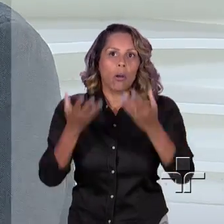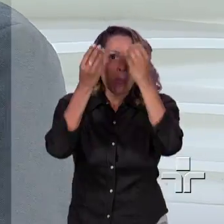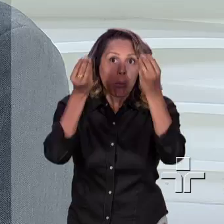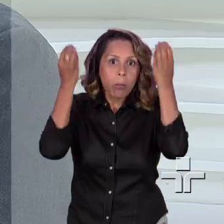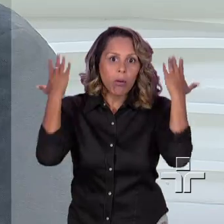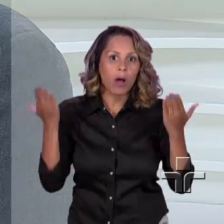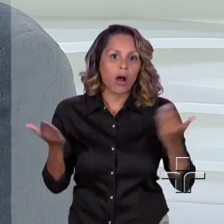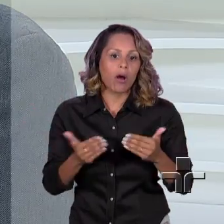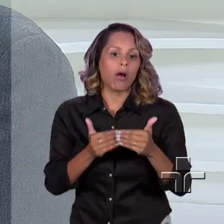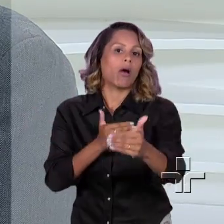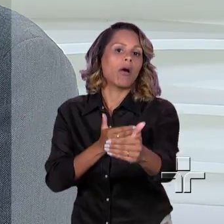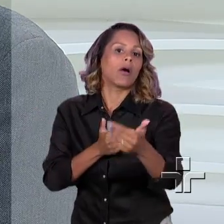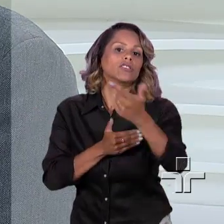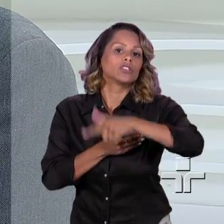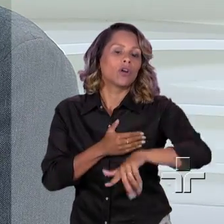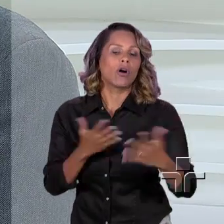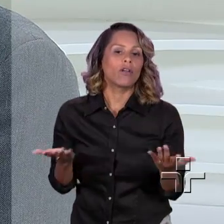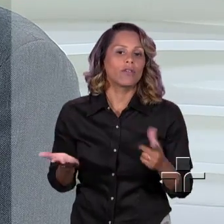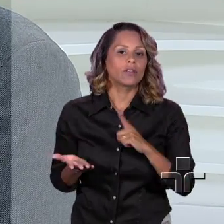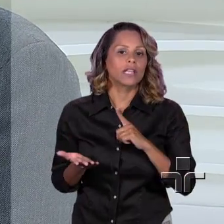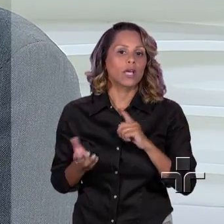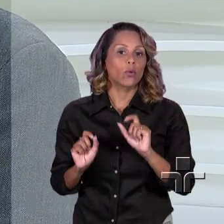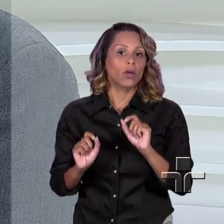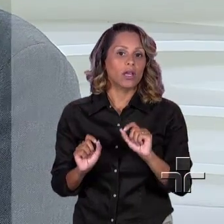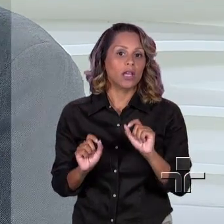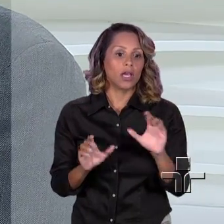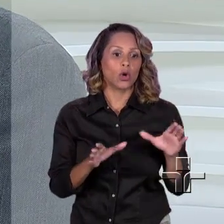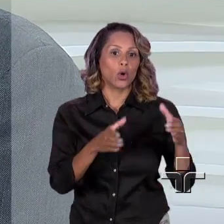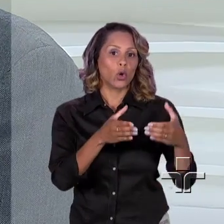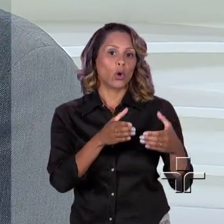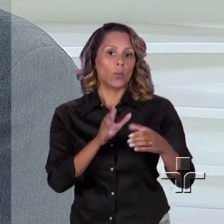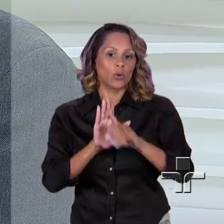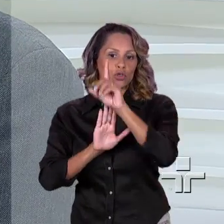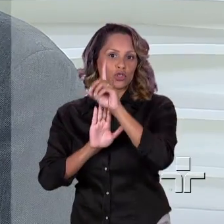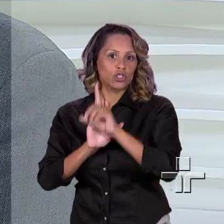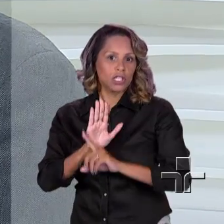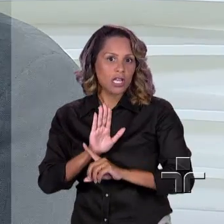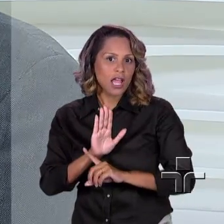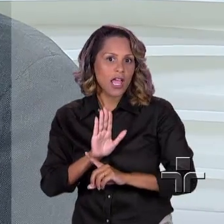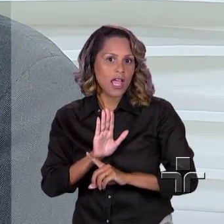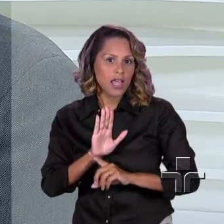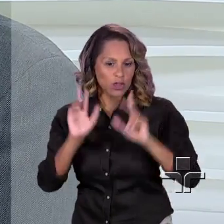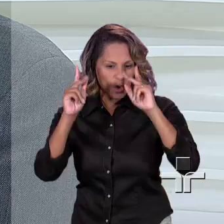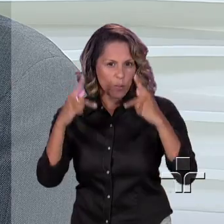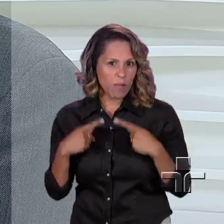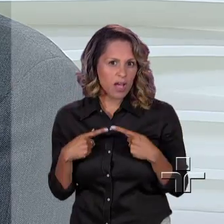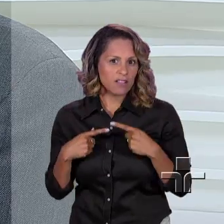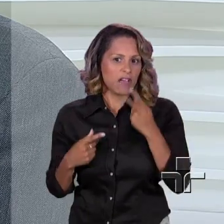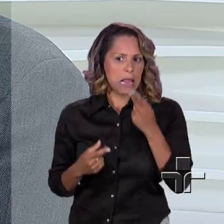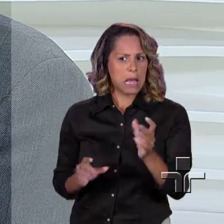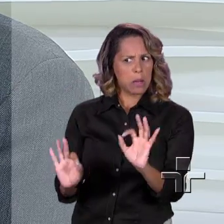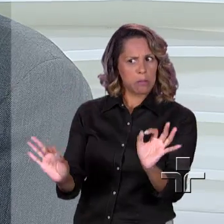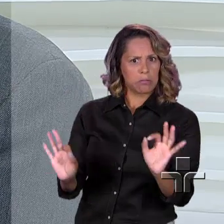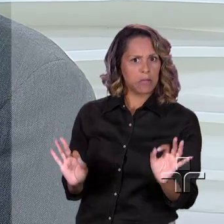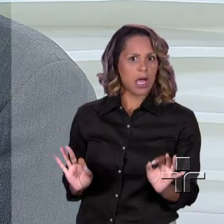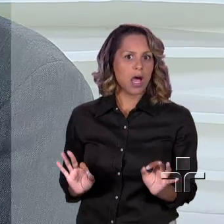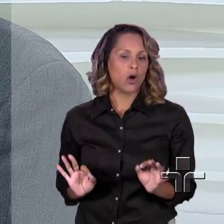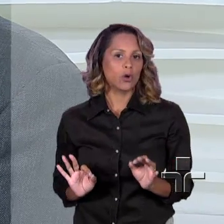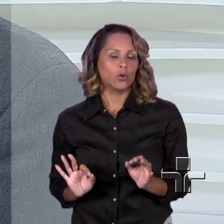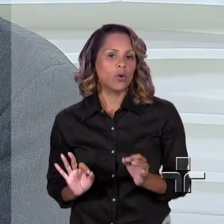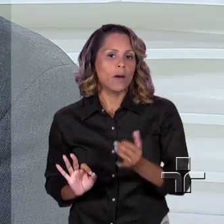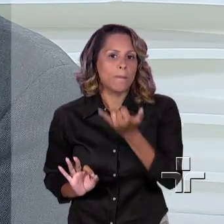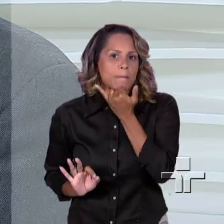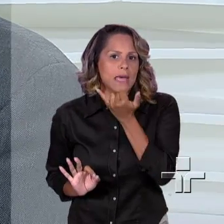Interamericana, a Corte Interamericana de Direitos Humanos está dizendo que não, que esses crimes não podem ser anistiados. E o fato é que